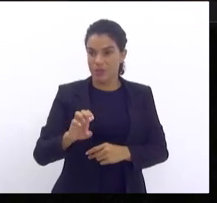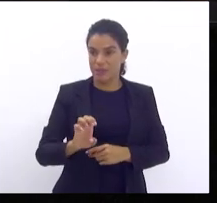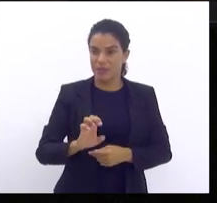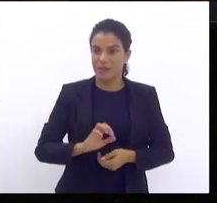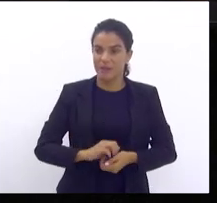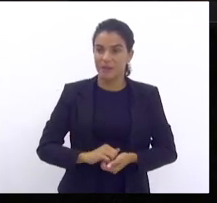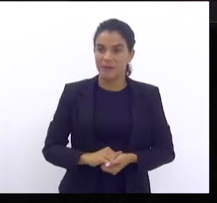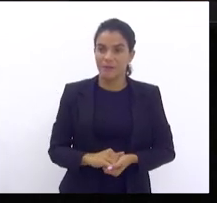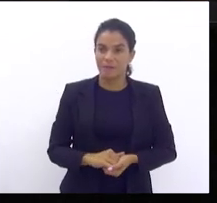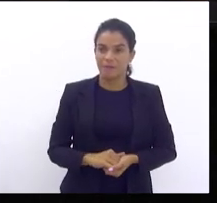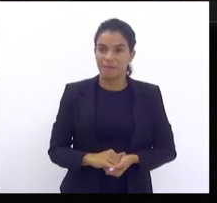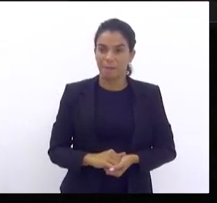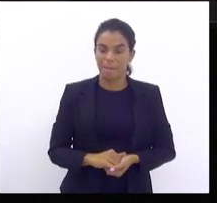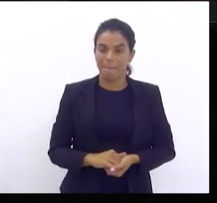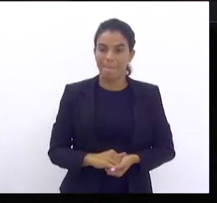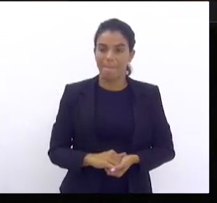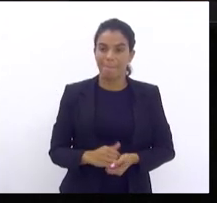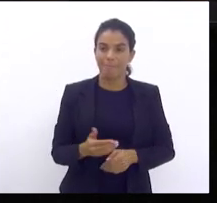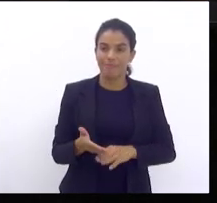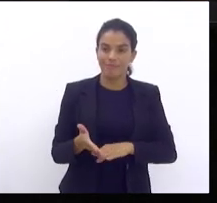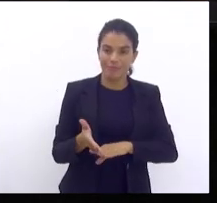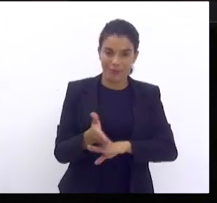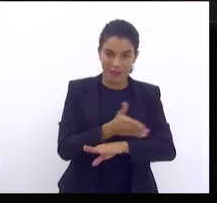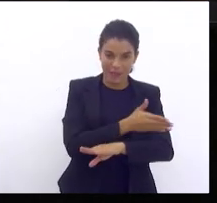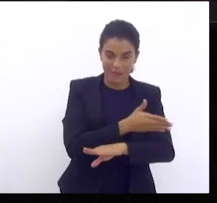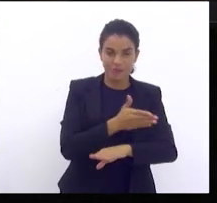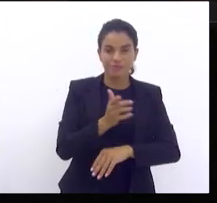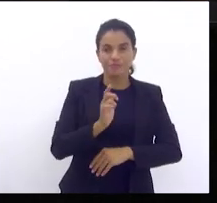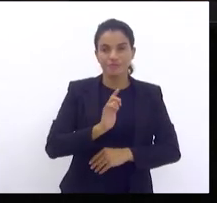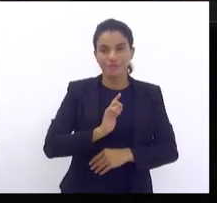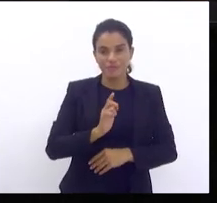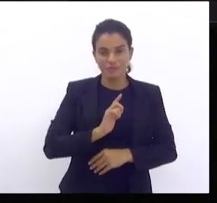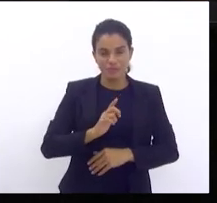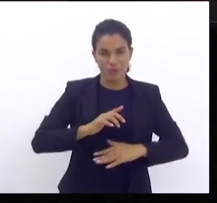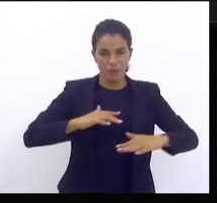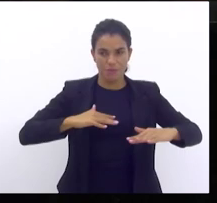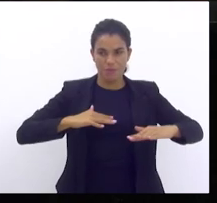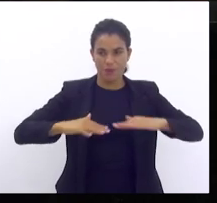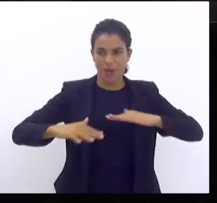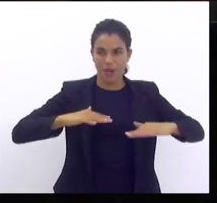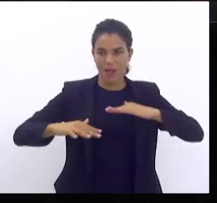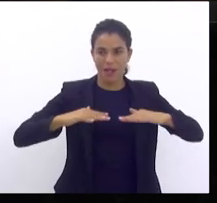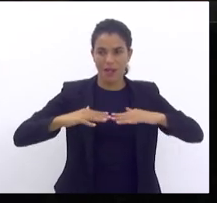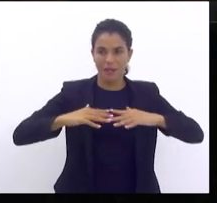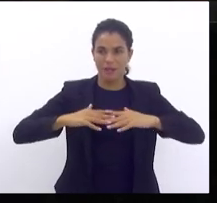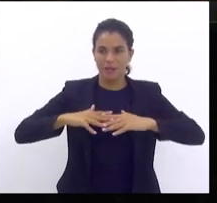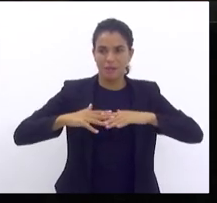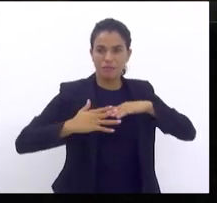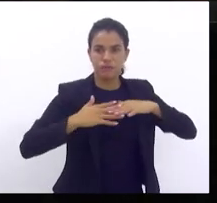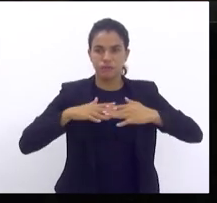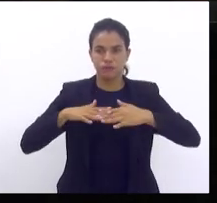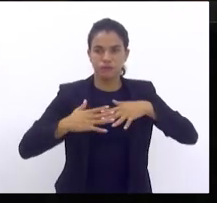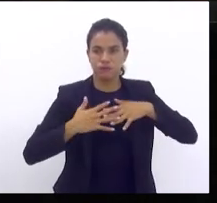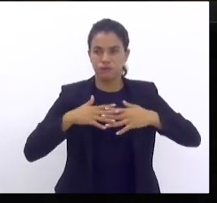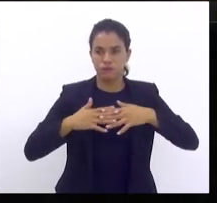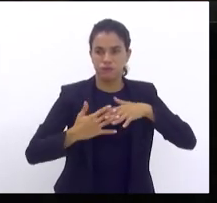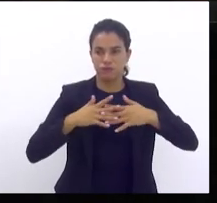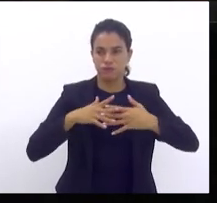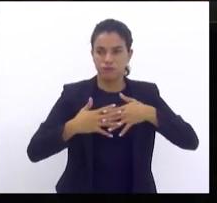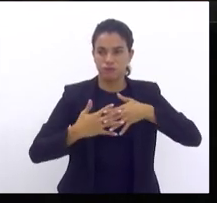ciclone antes disso tivemos o abalo sísmico na redondeza de